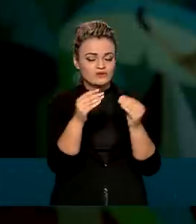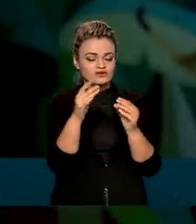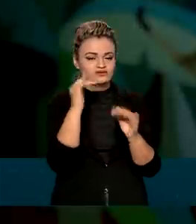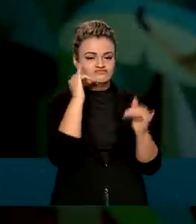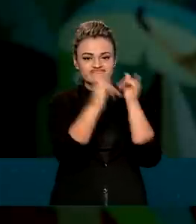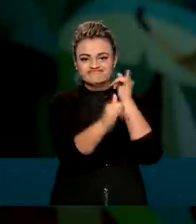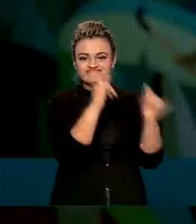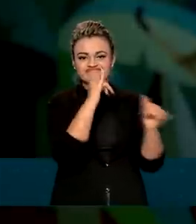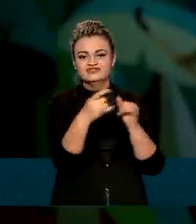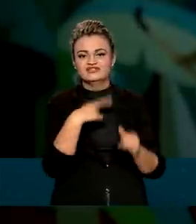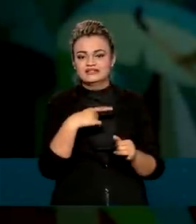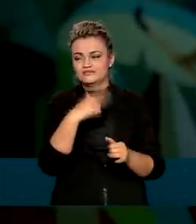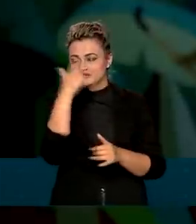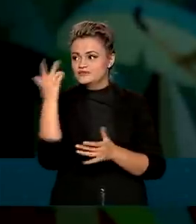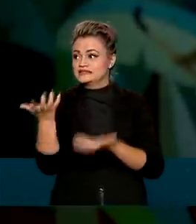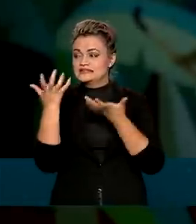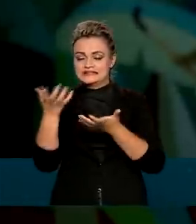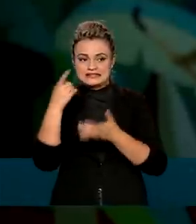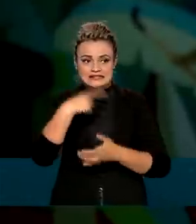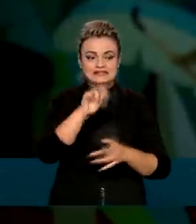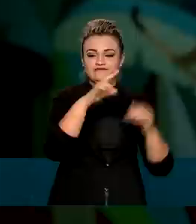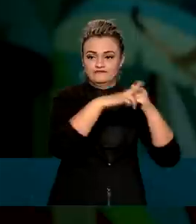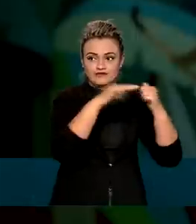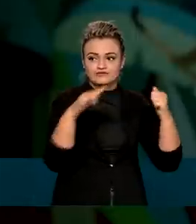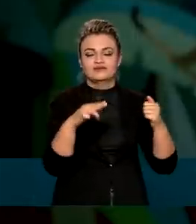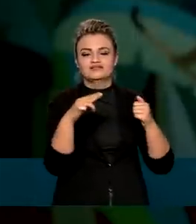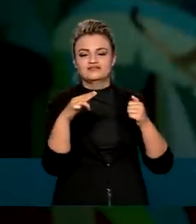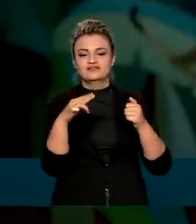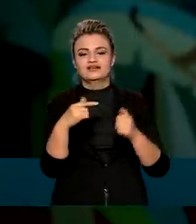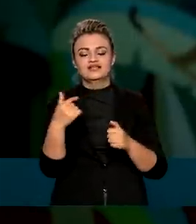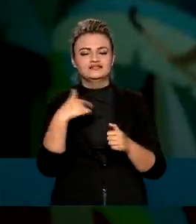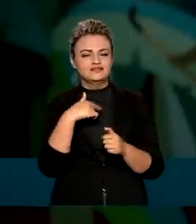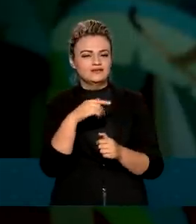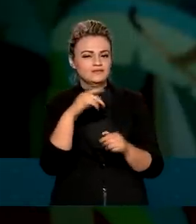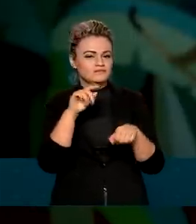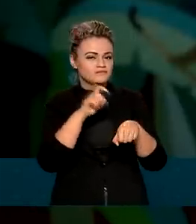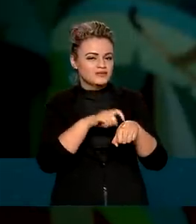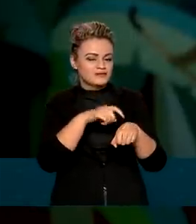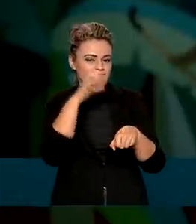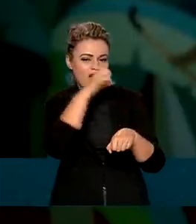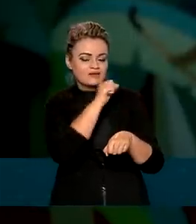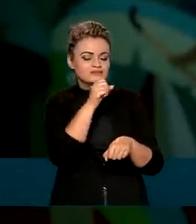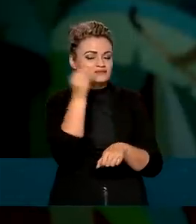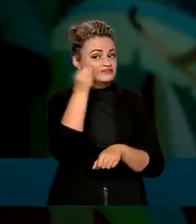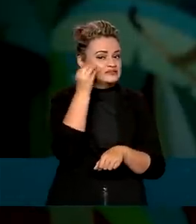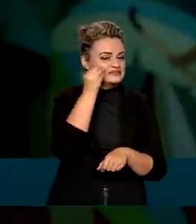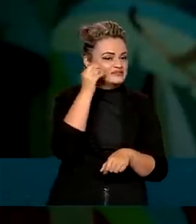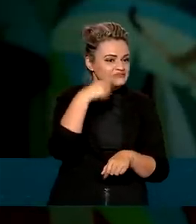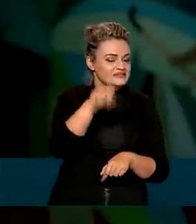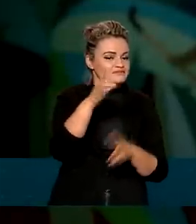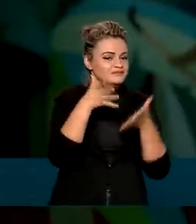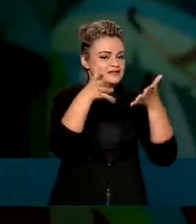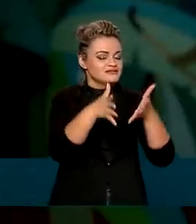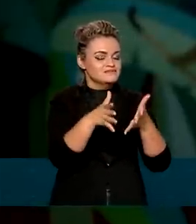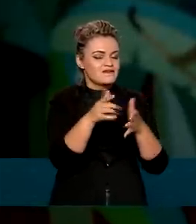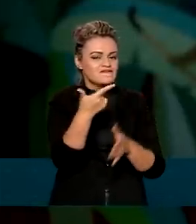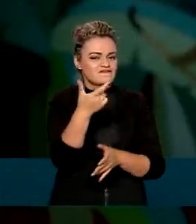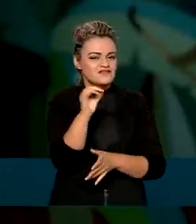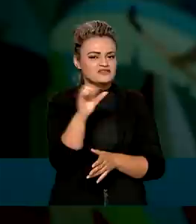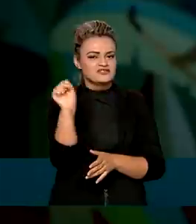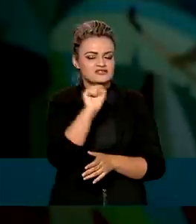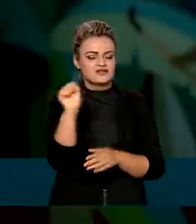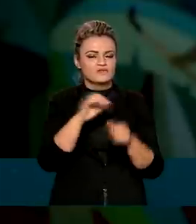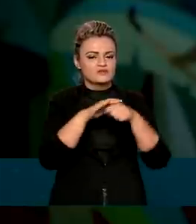pessoas então uma briga enorme eu sempre usava o pequeno expediente para discursar na cama para conseguir e média 20